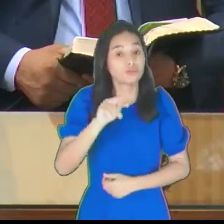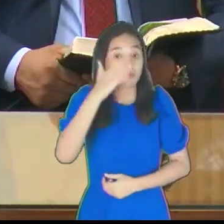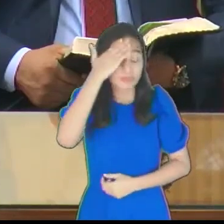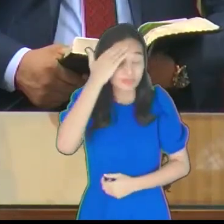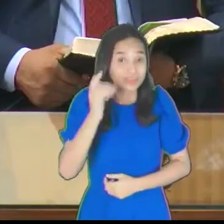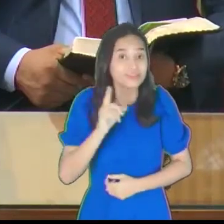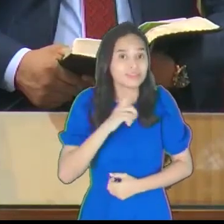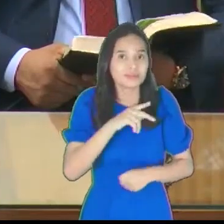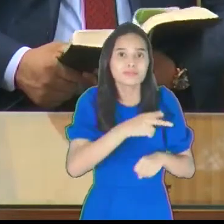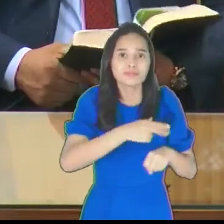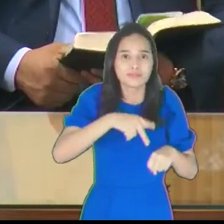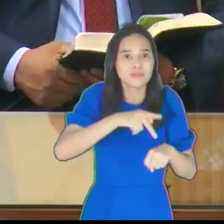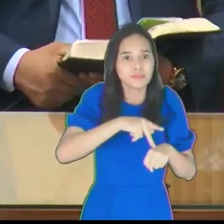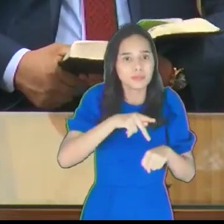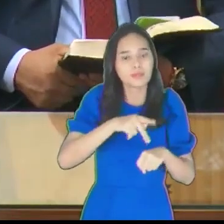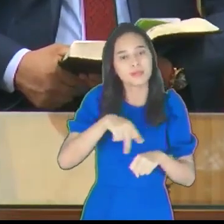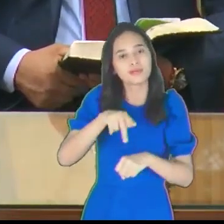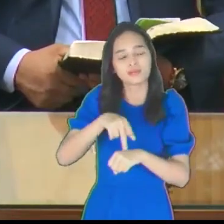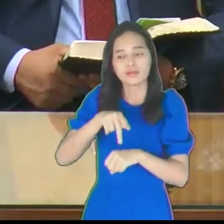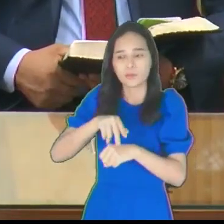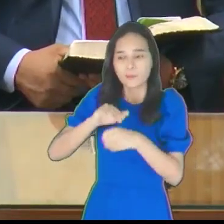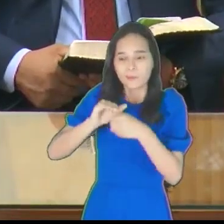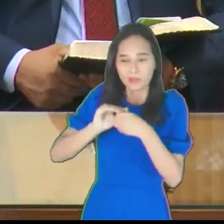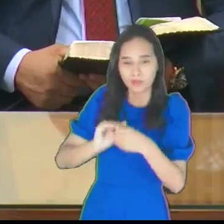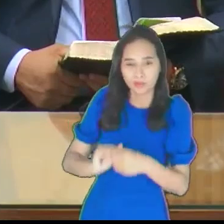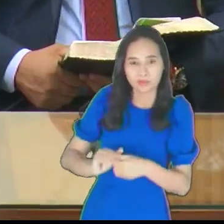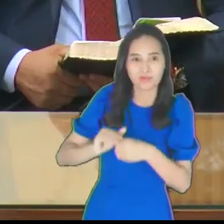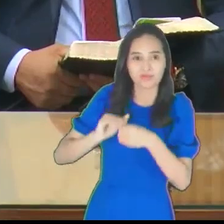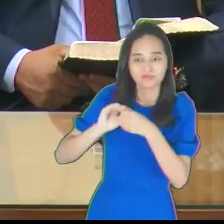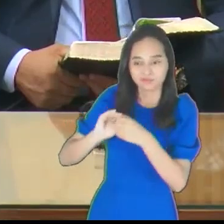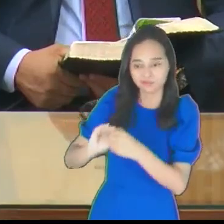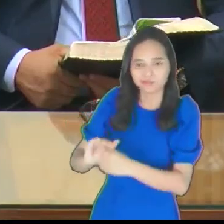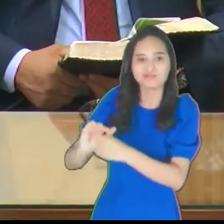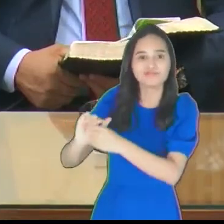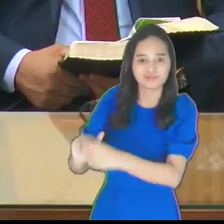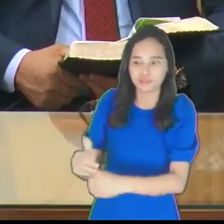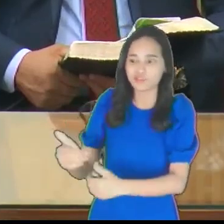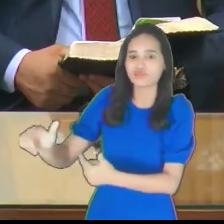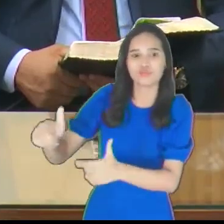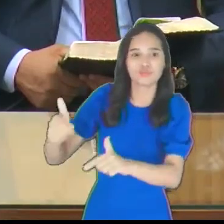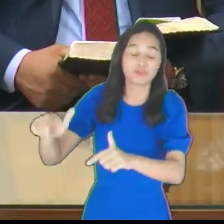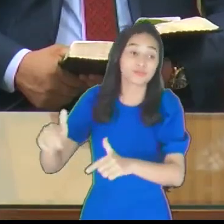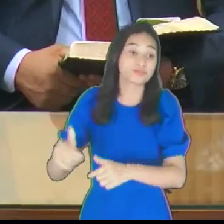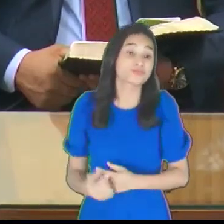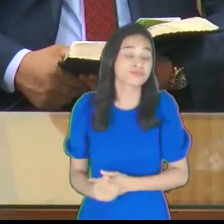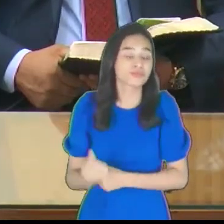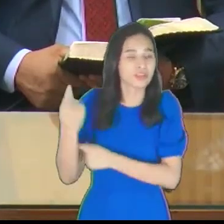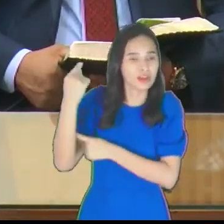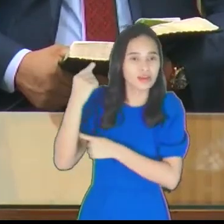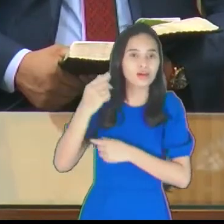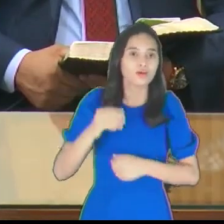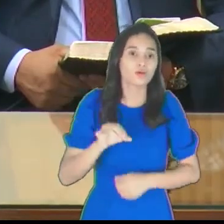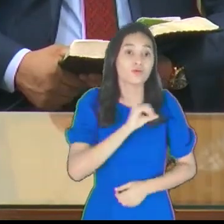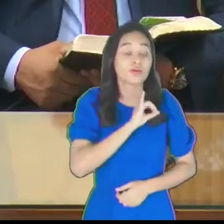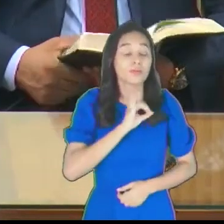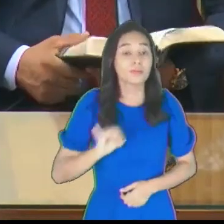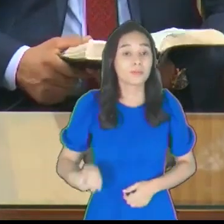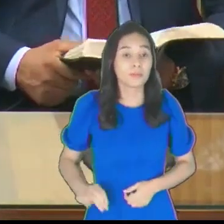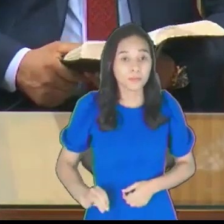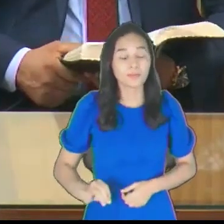que oprimem as vizinhas. E naquele tempo o império opressor era a